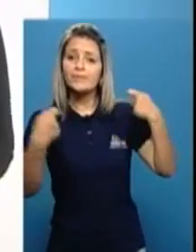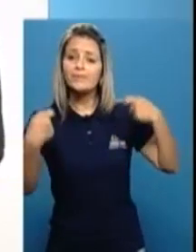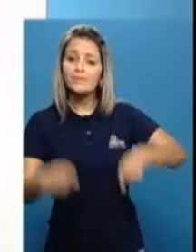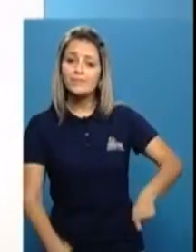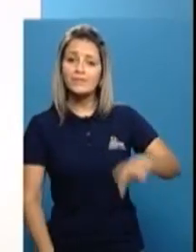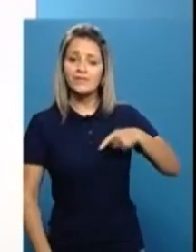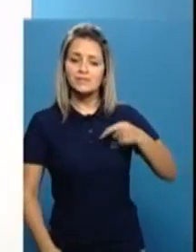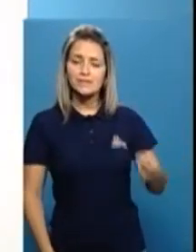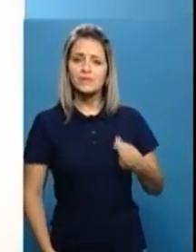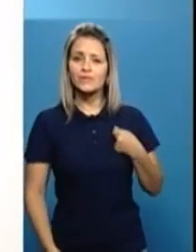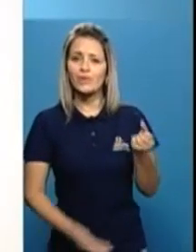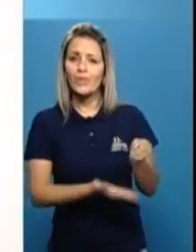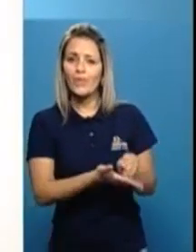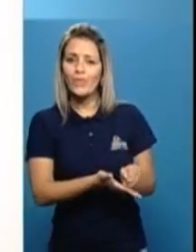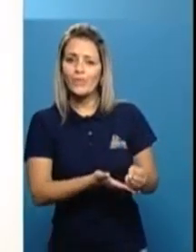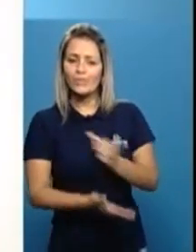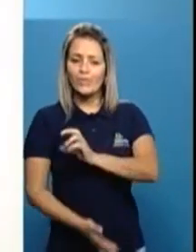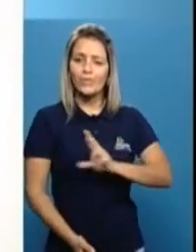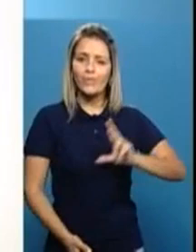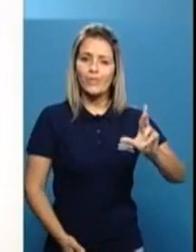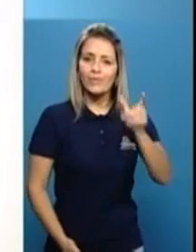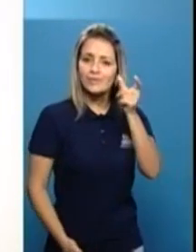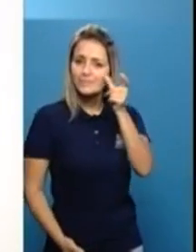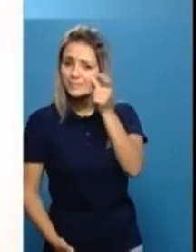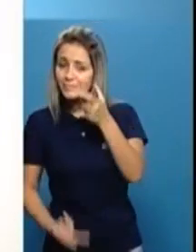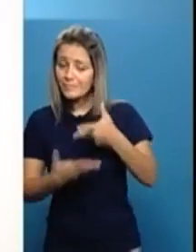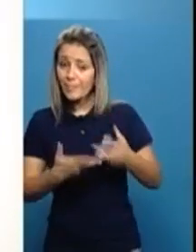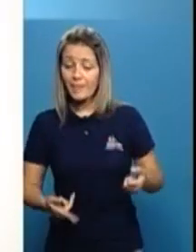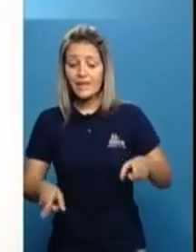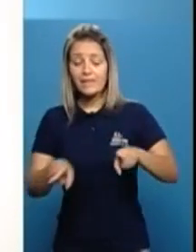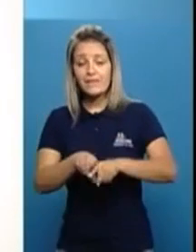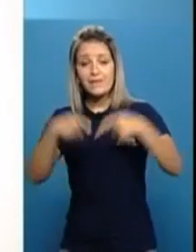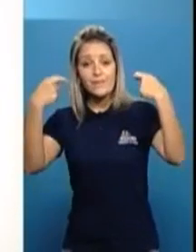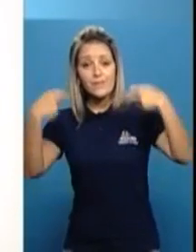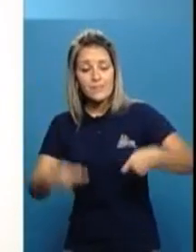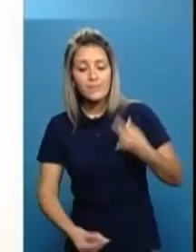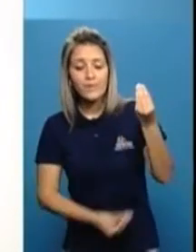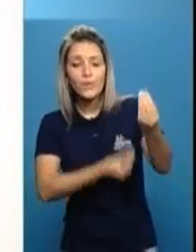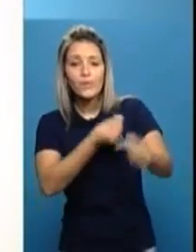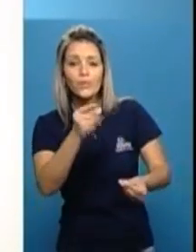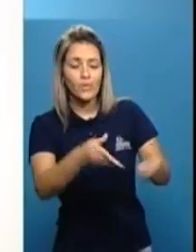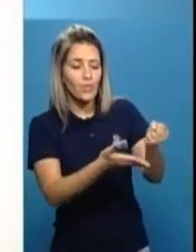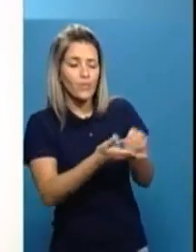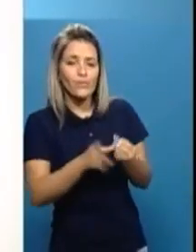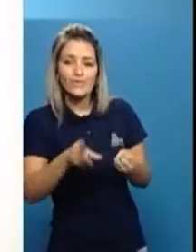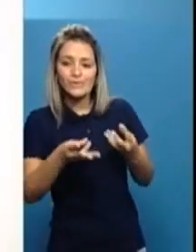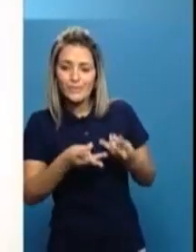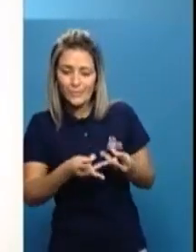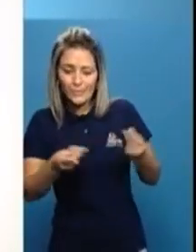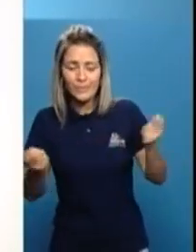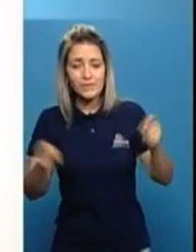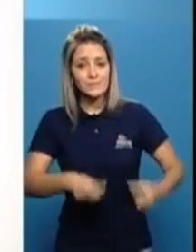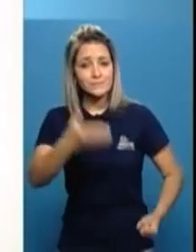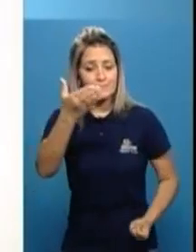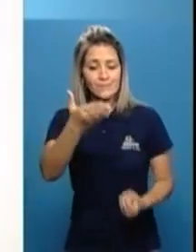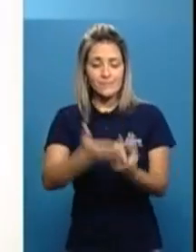de coordenação. Eles também exigem que as medidas de controle de qualidade sejam